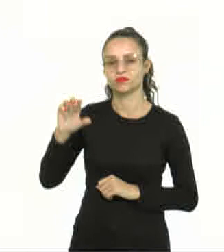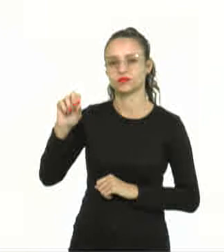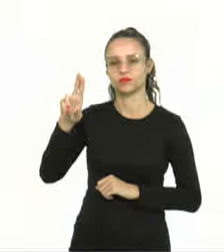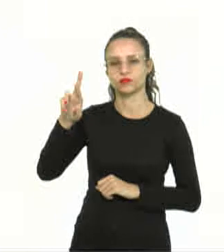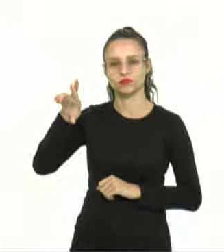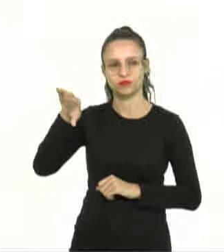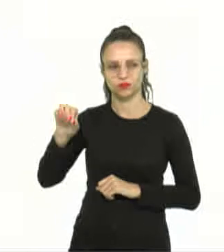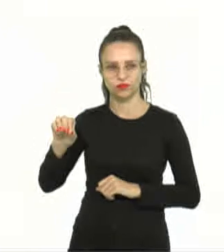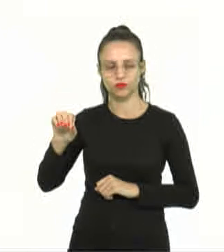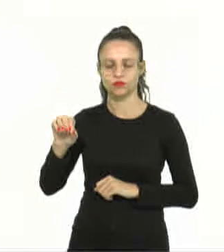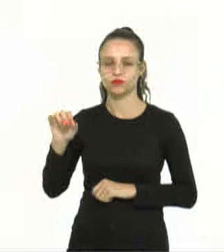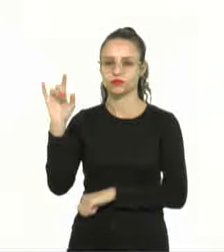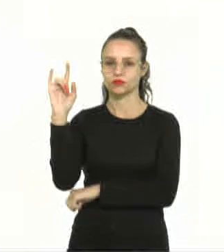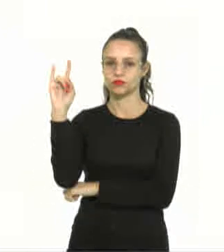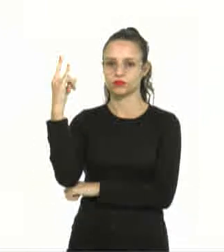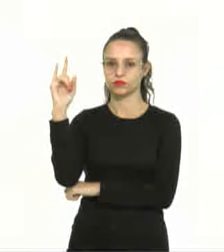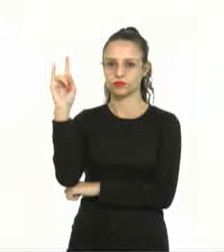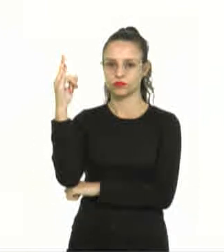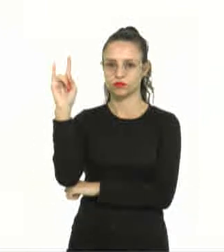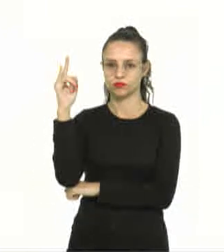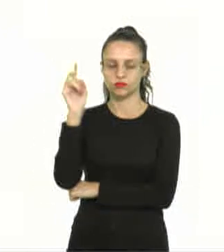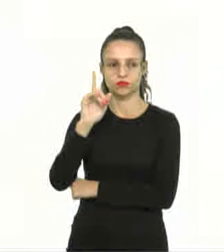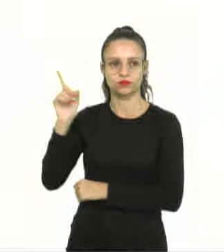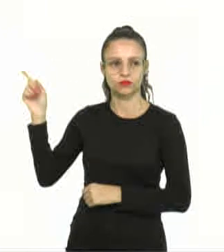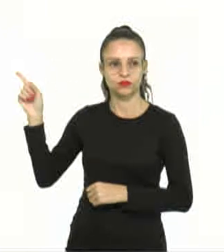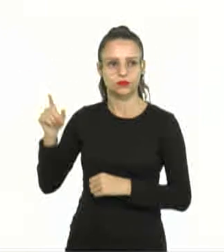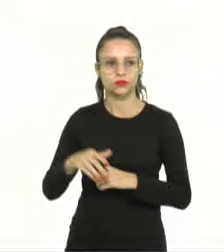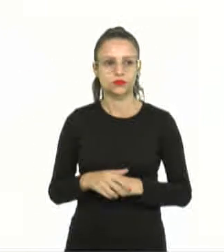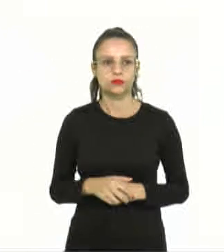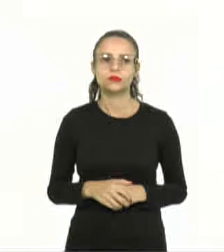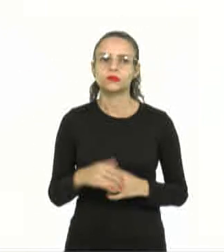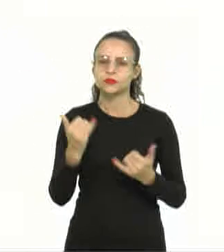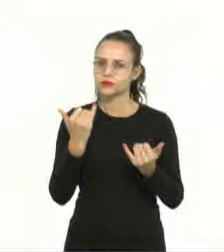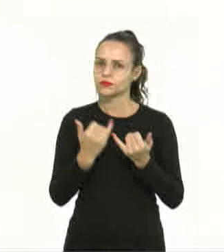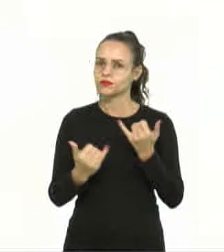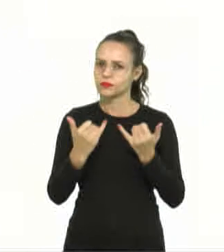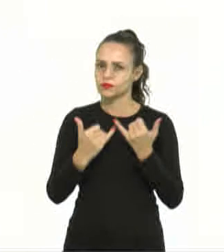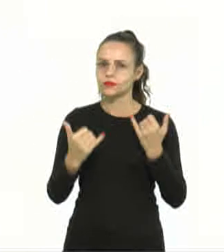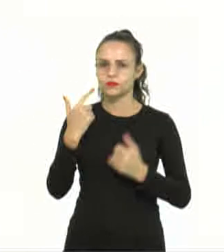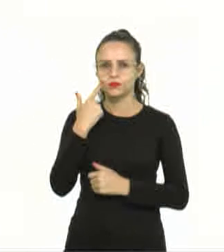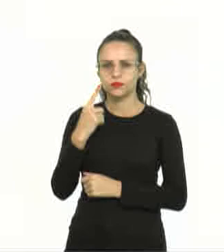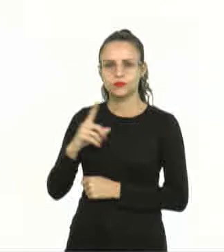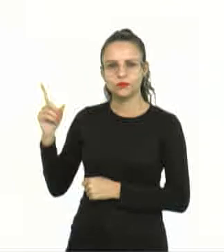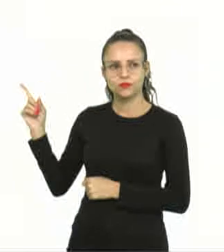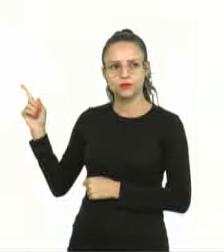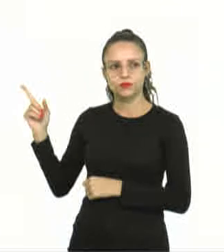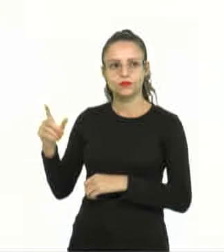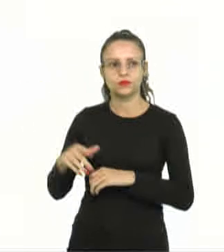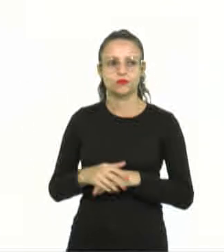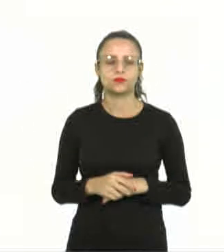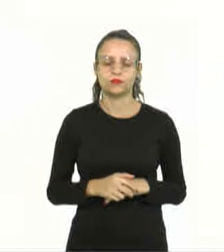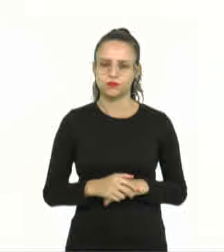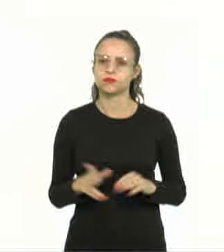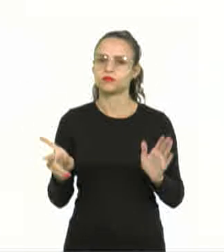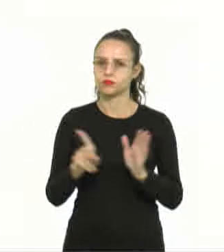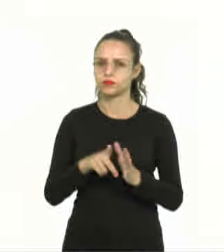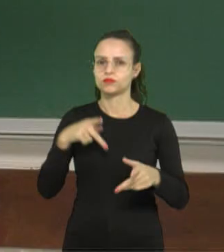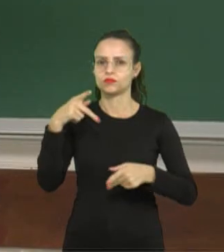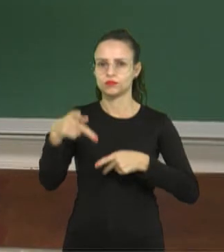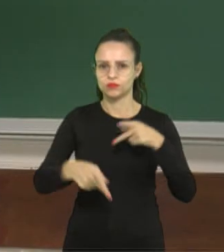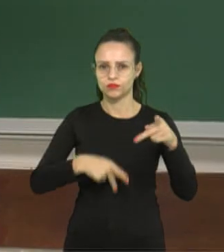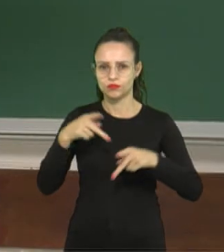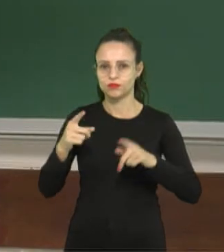Bolívia. Percebam aí que ela é bem semelhante nessa imagem de uma festa bem popular brasileira, que é